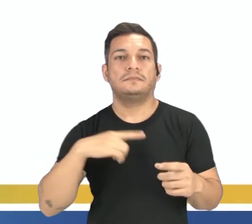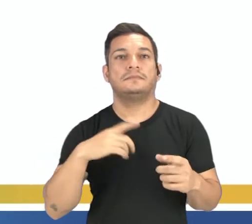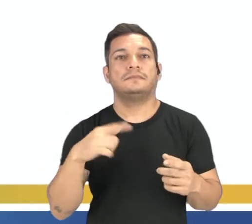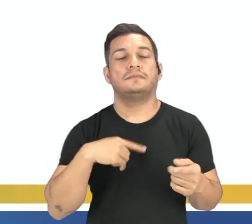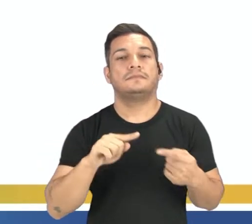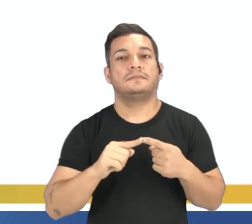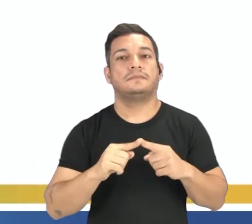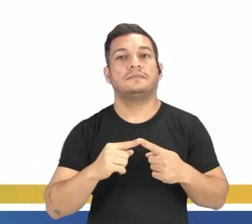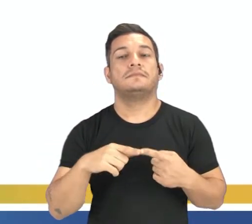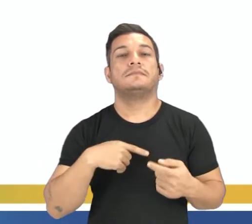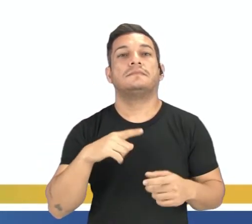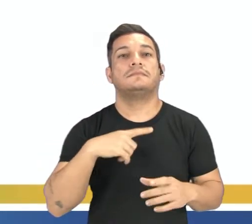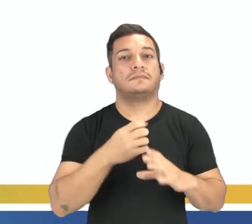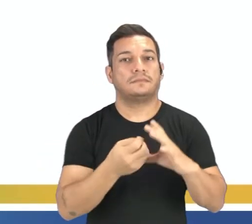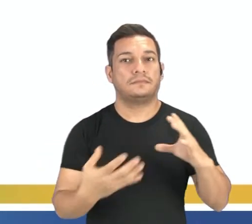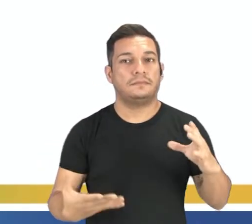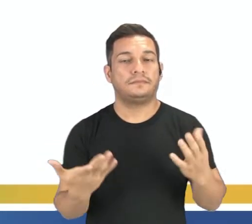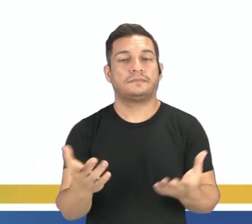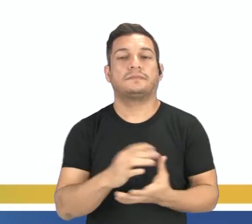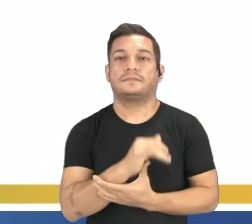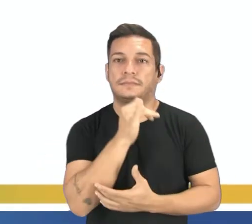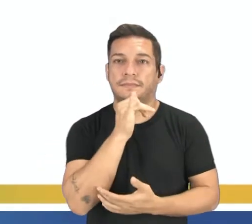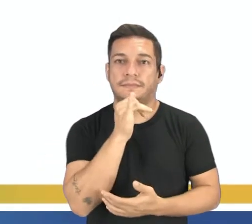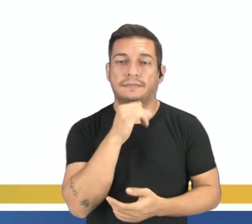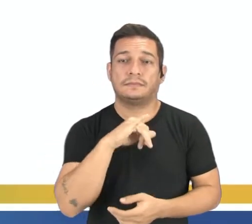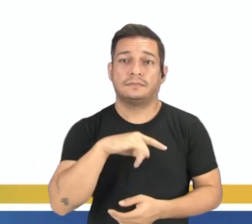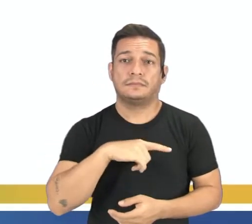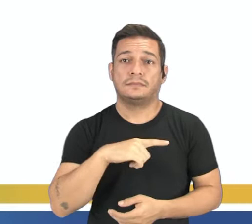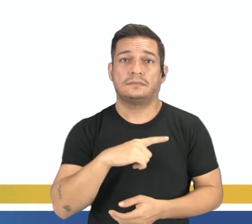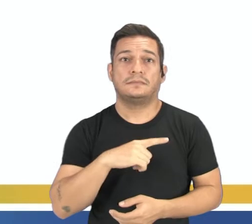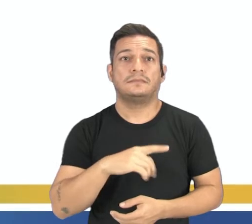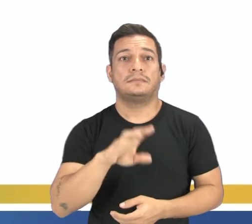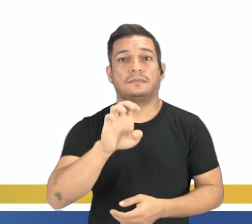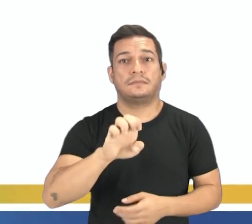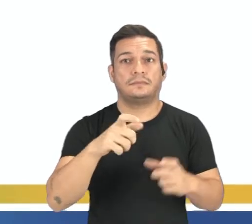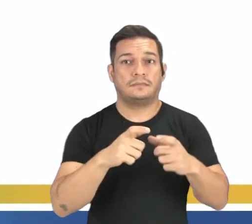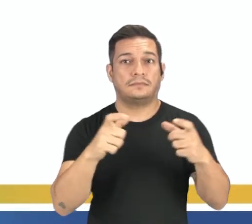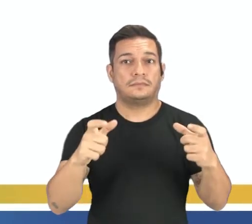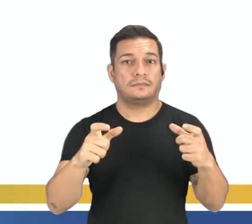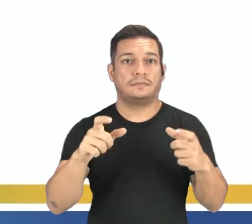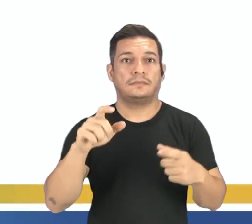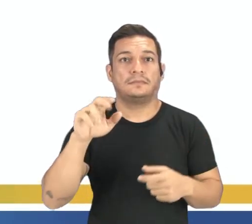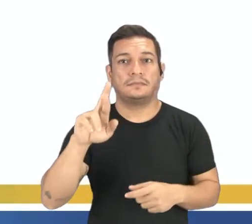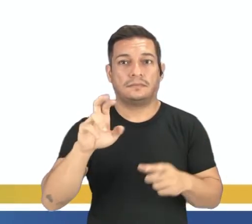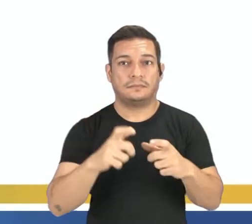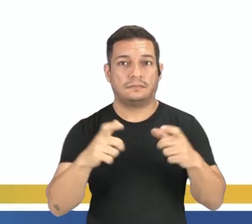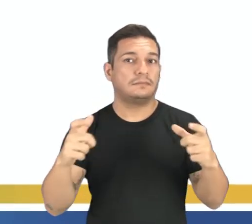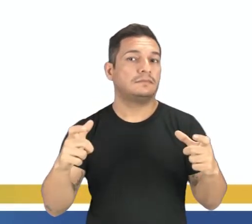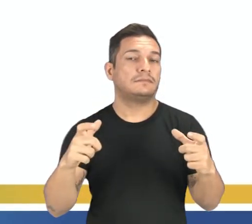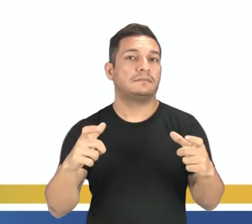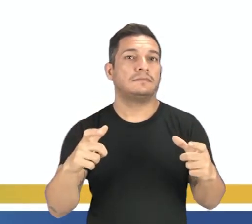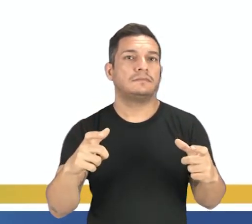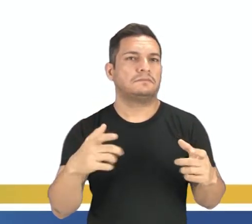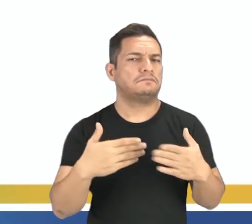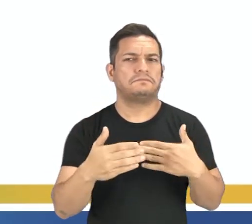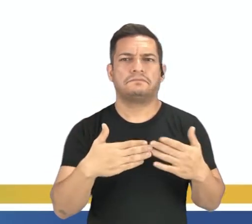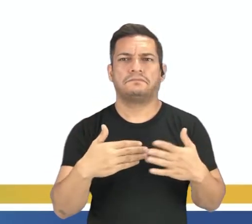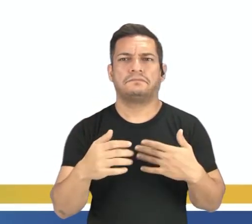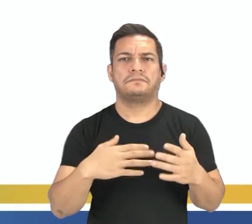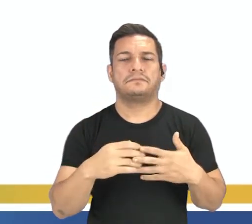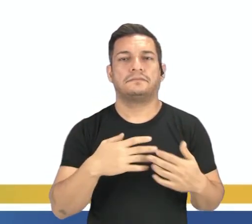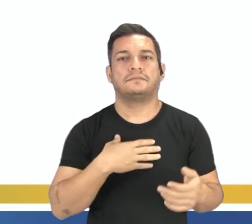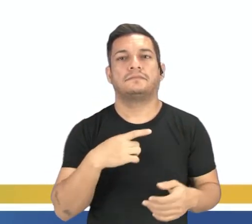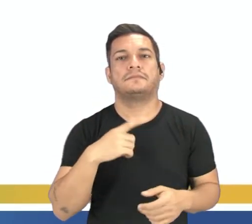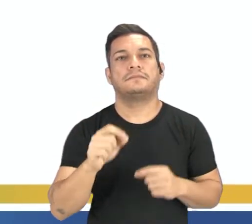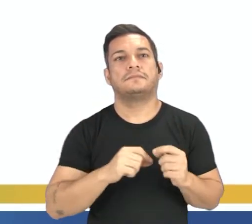si para formar uma característica. Por exemplo, se eu tiver Ezão e Rzão, independente do que eu